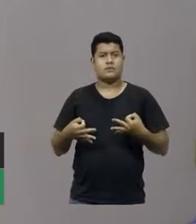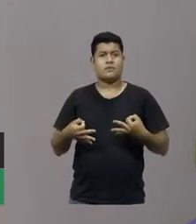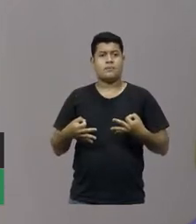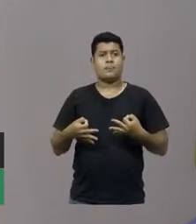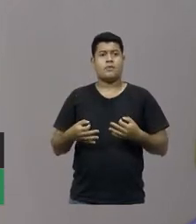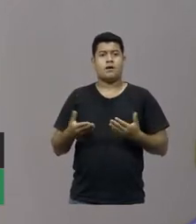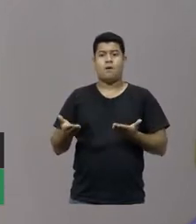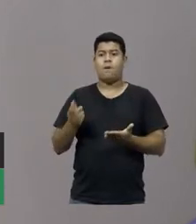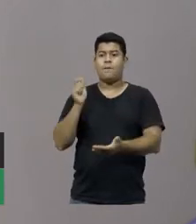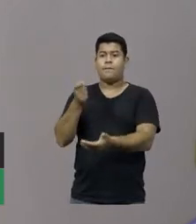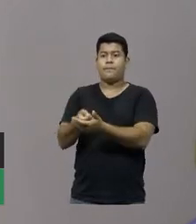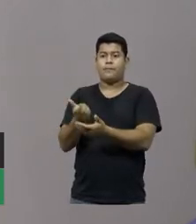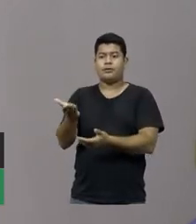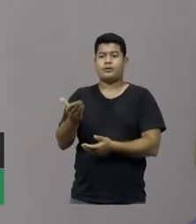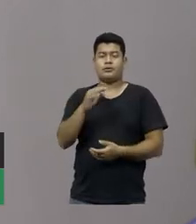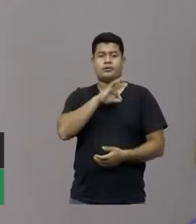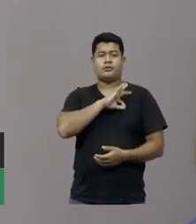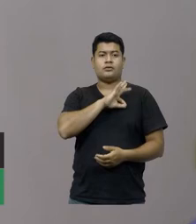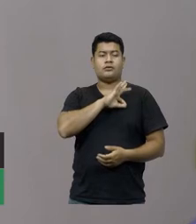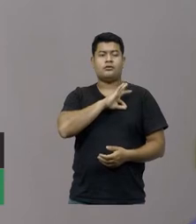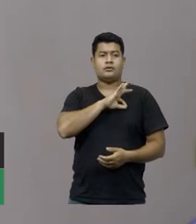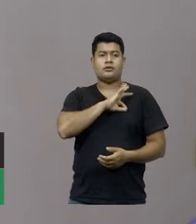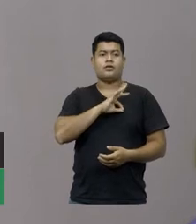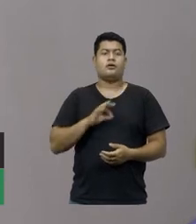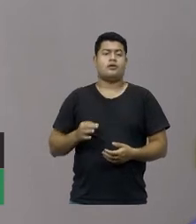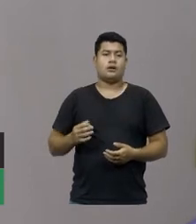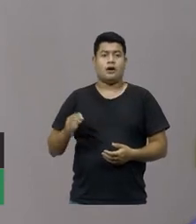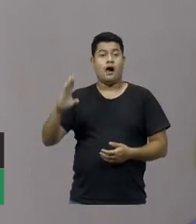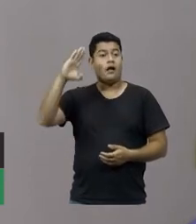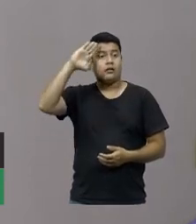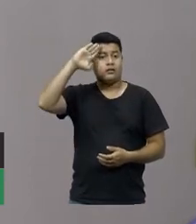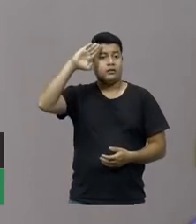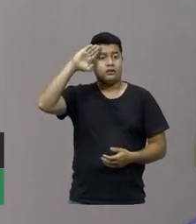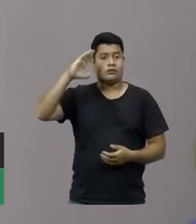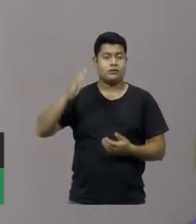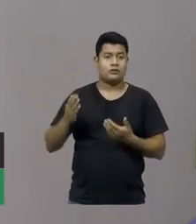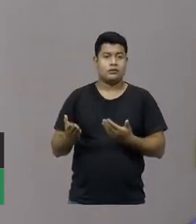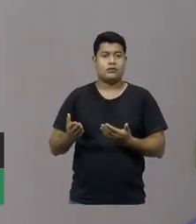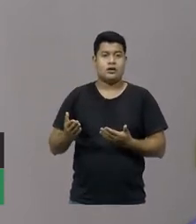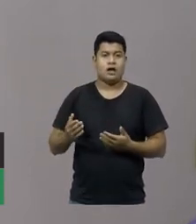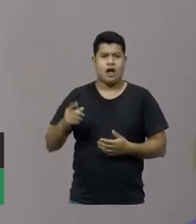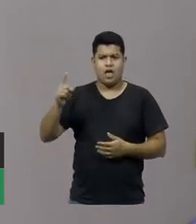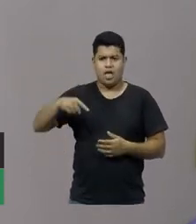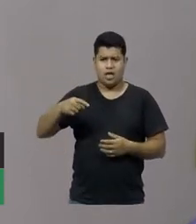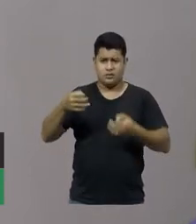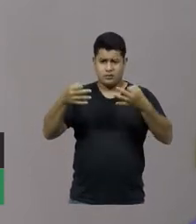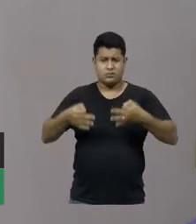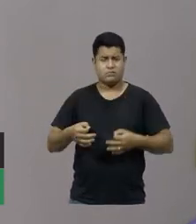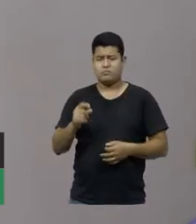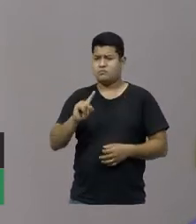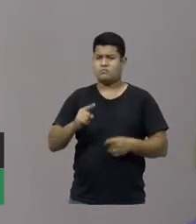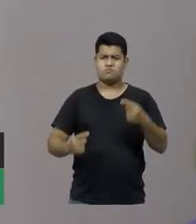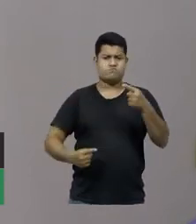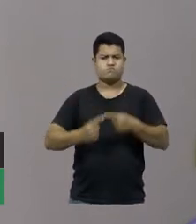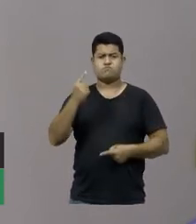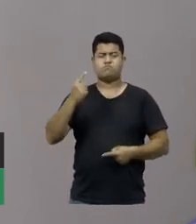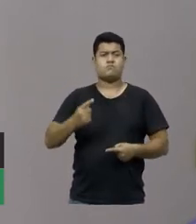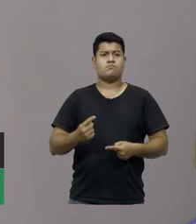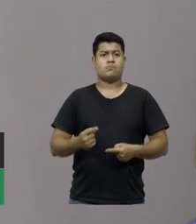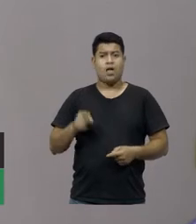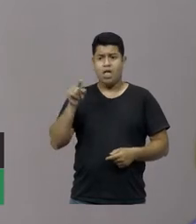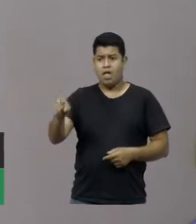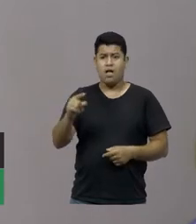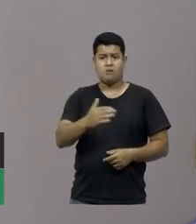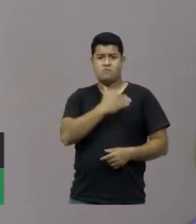paga hoje para um policial, para um praça da Polícia Militar, nas suas categorias, não é justo. É ele que morre